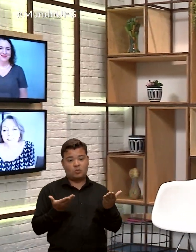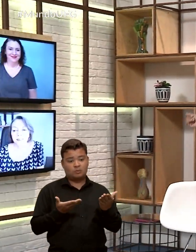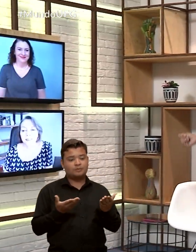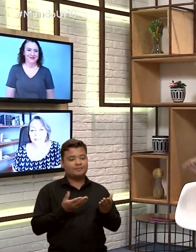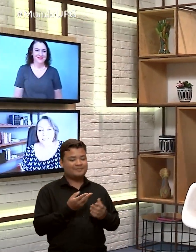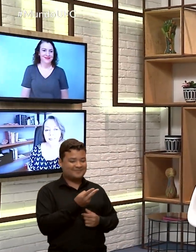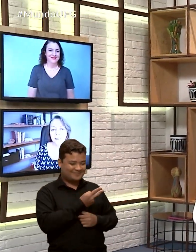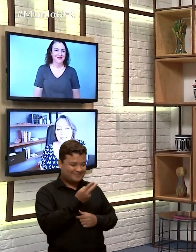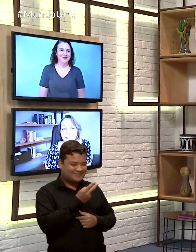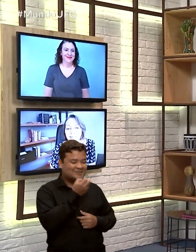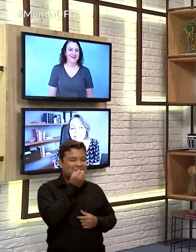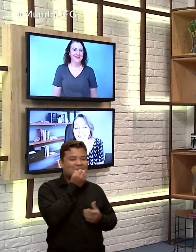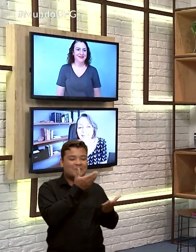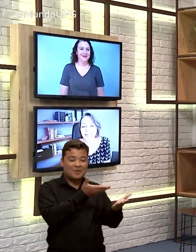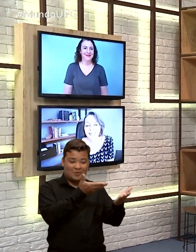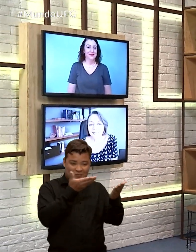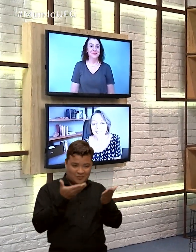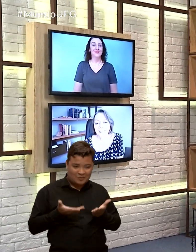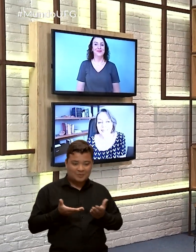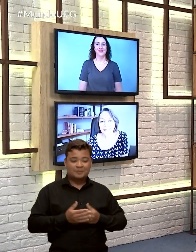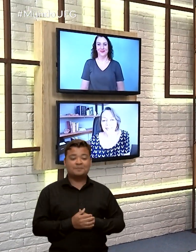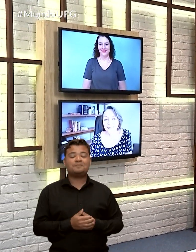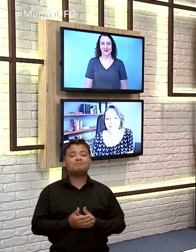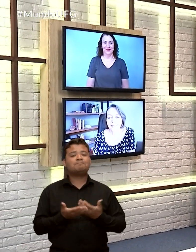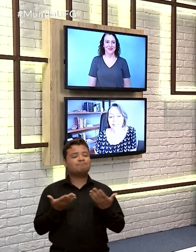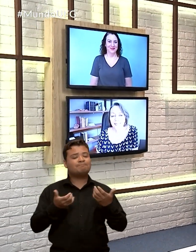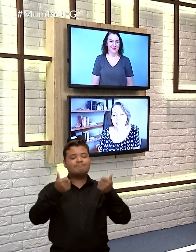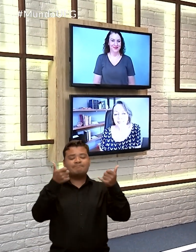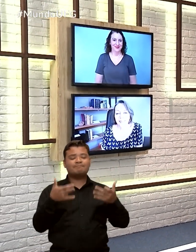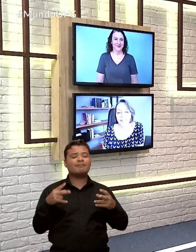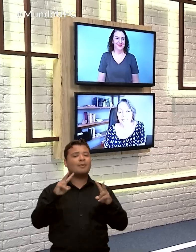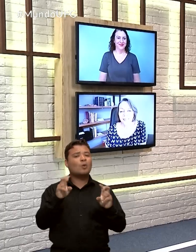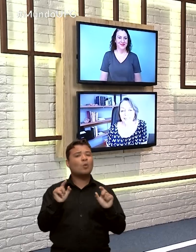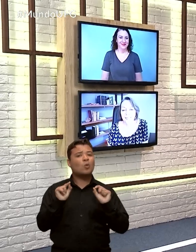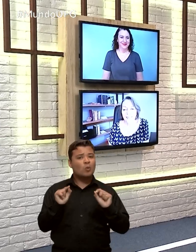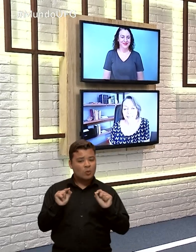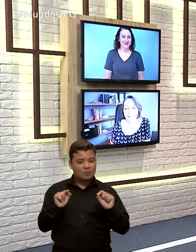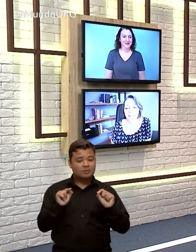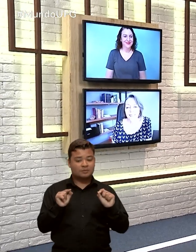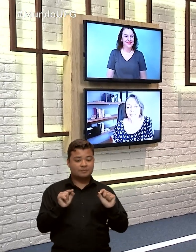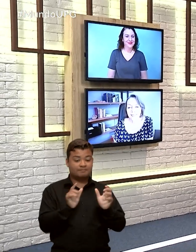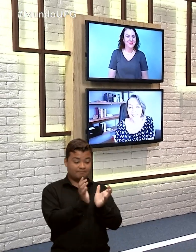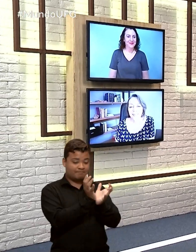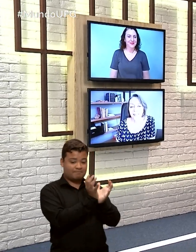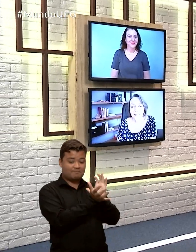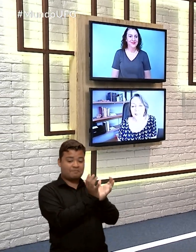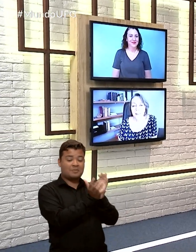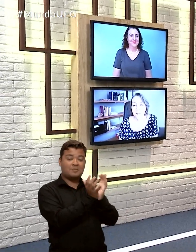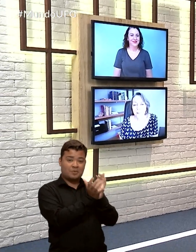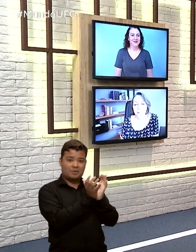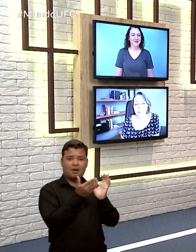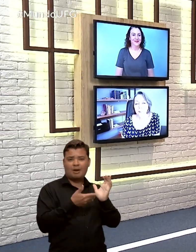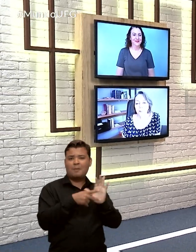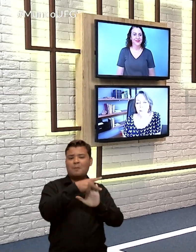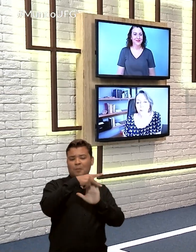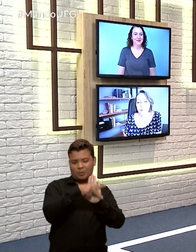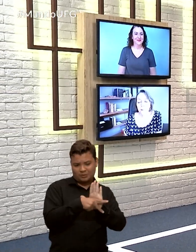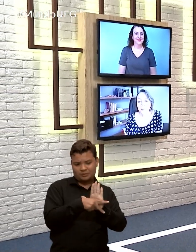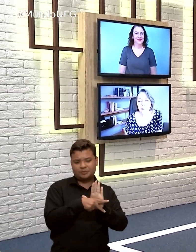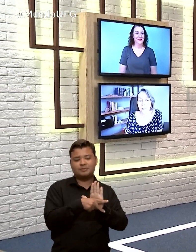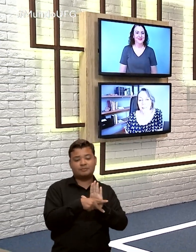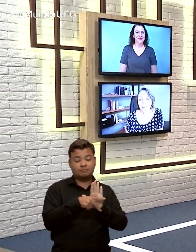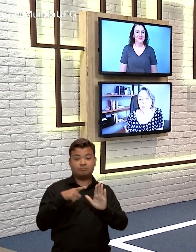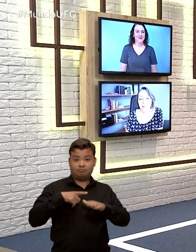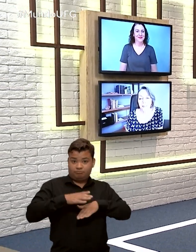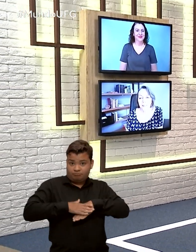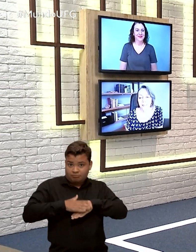Sejam muito bem-vindas. Para falar com a gente sobre o Bibliolibras, esse projeto, está com a gente a